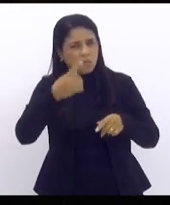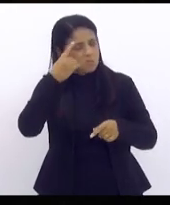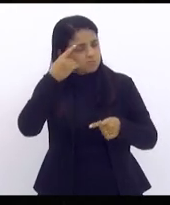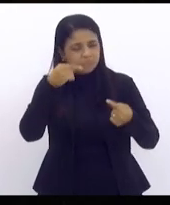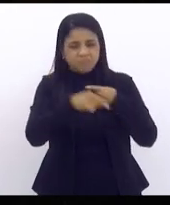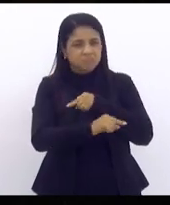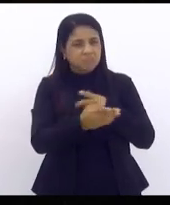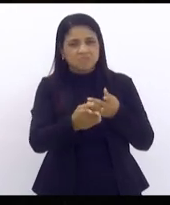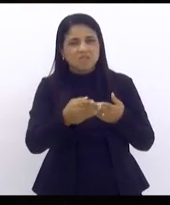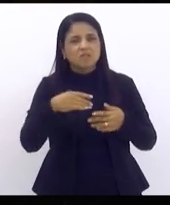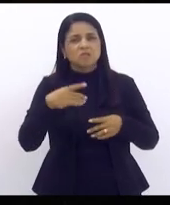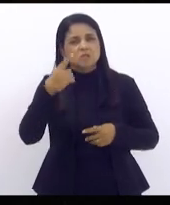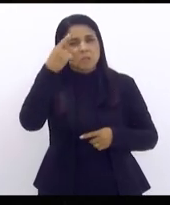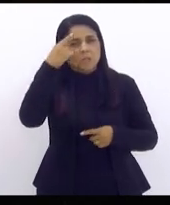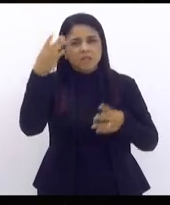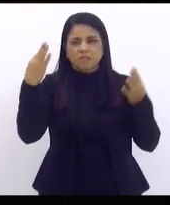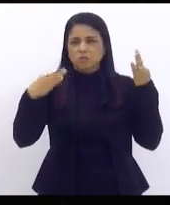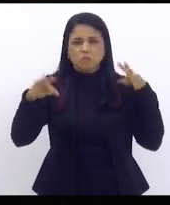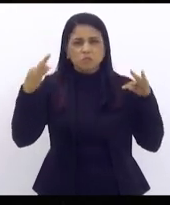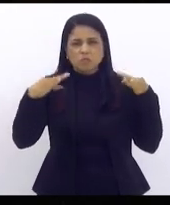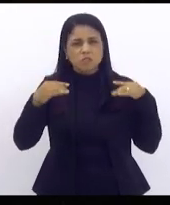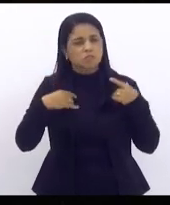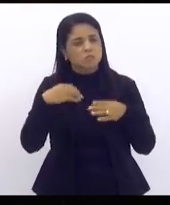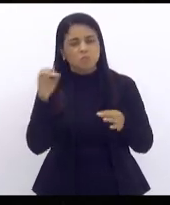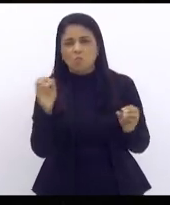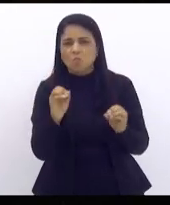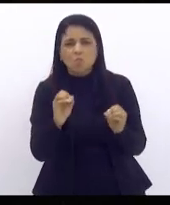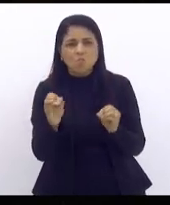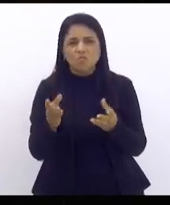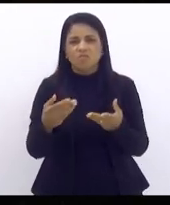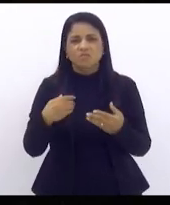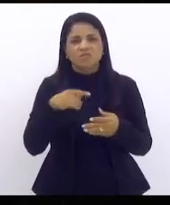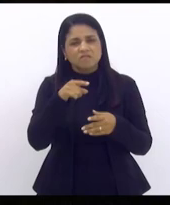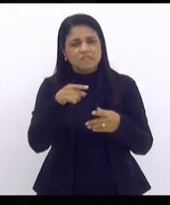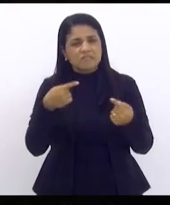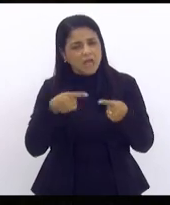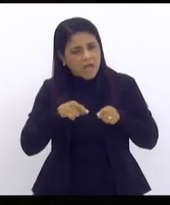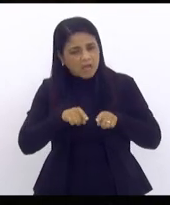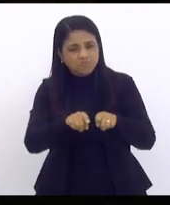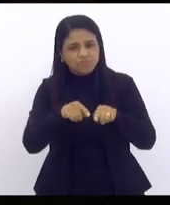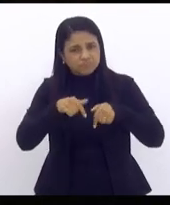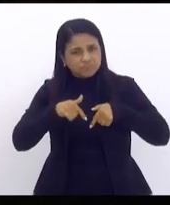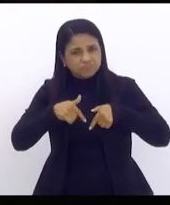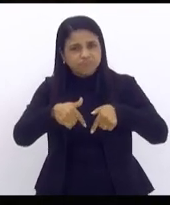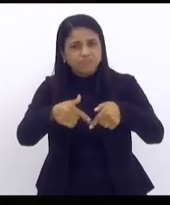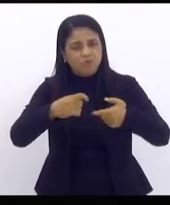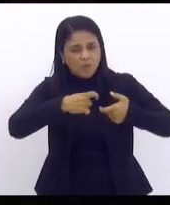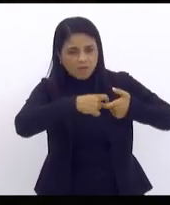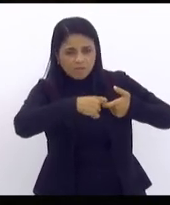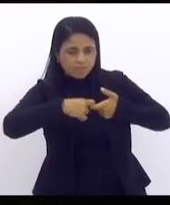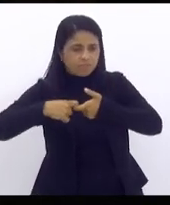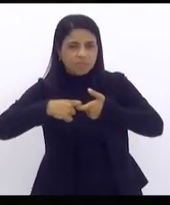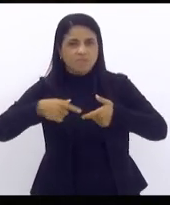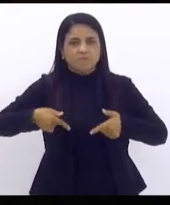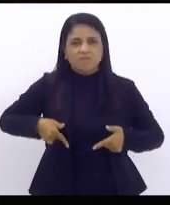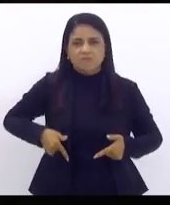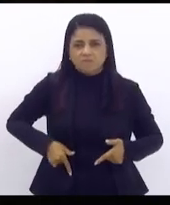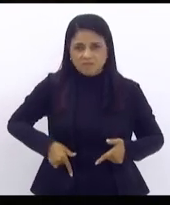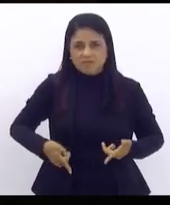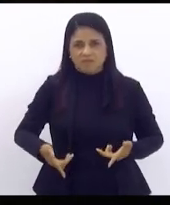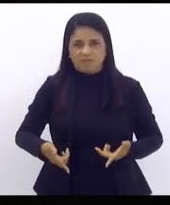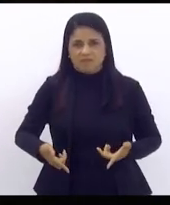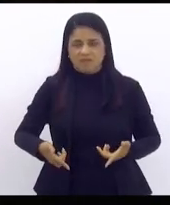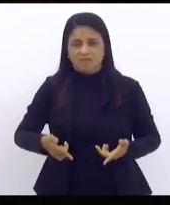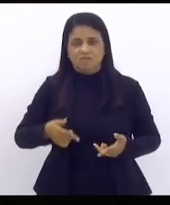não pensa nos turistas, porque o senhor está agindo em conivência com a máfia do reboque. Mas, como bem disse aqui o deputado